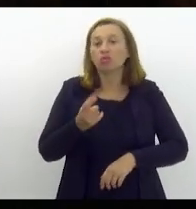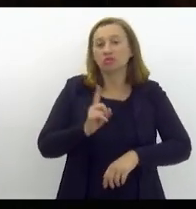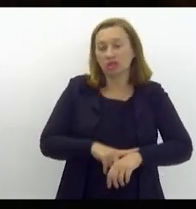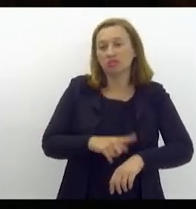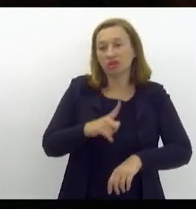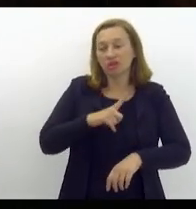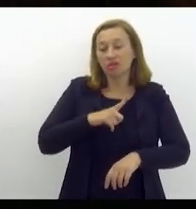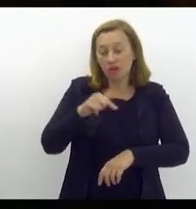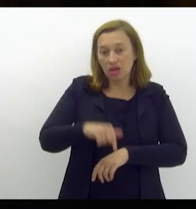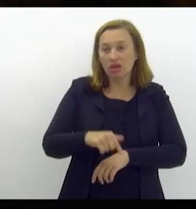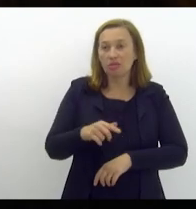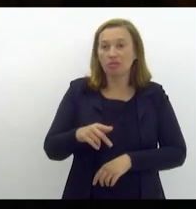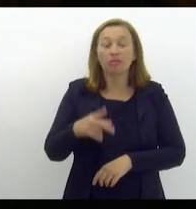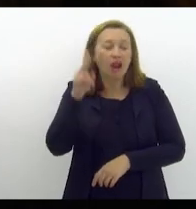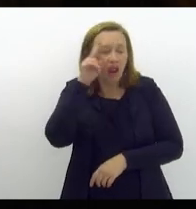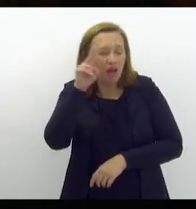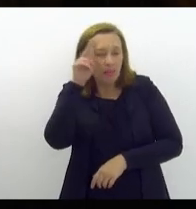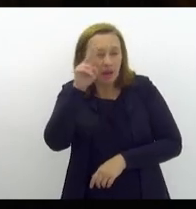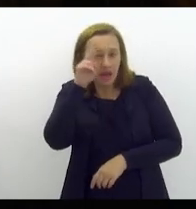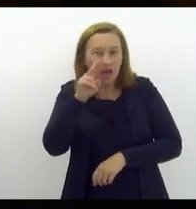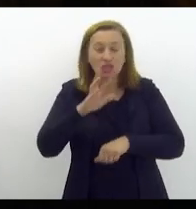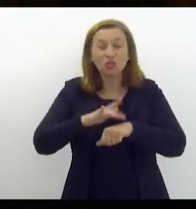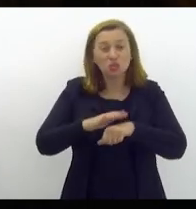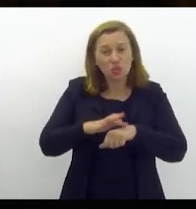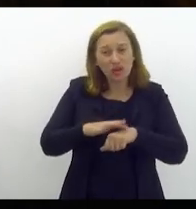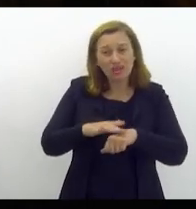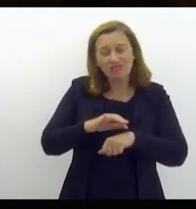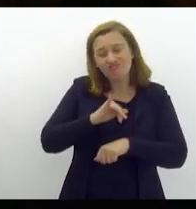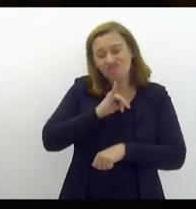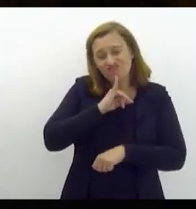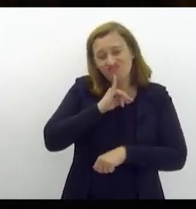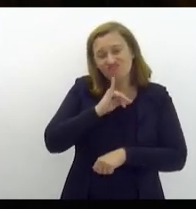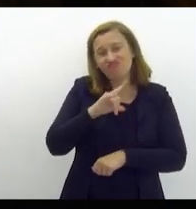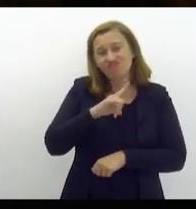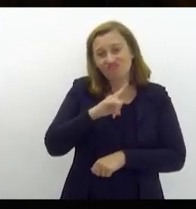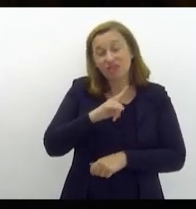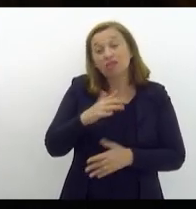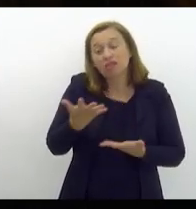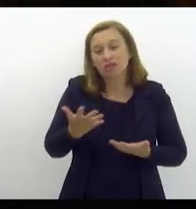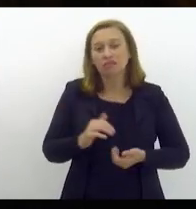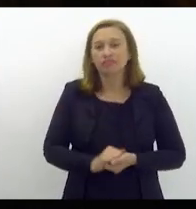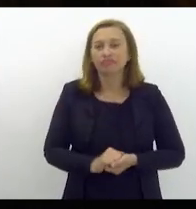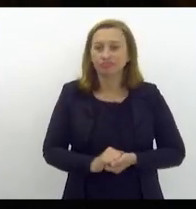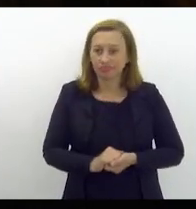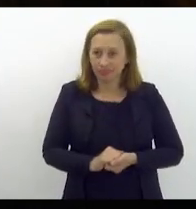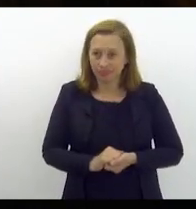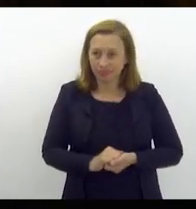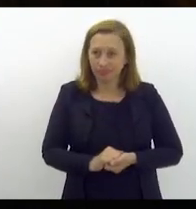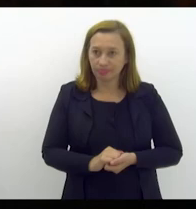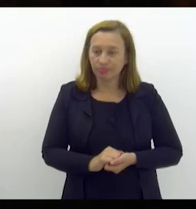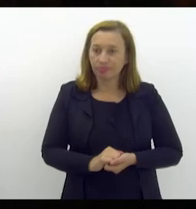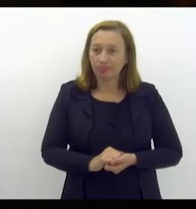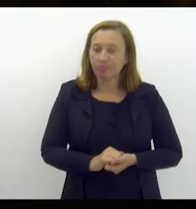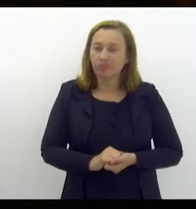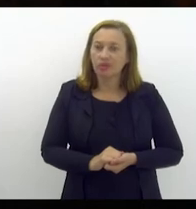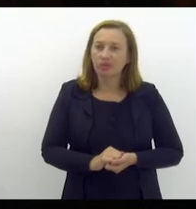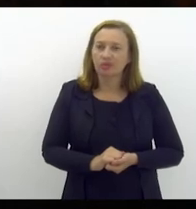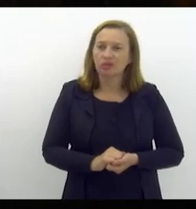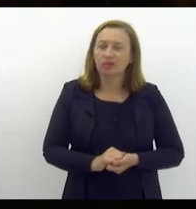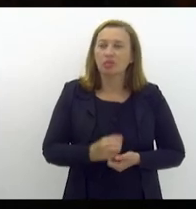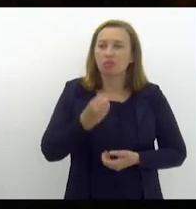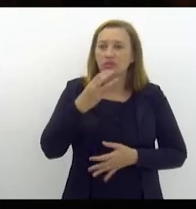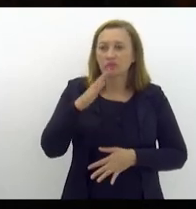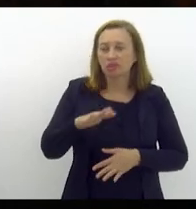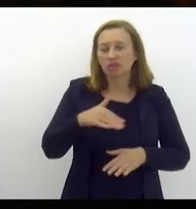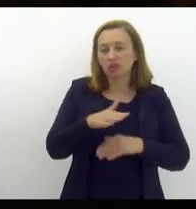a gente também lembrar de doenças que, infelizmente, existem. E é isso. Fica o meu boa tarde a todos e